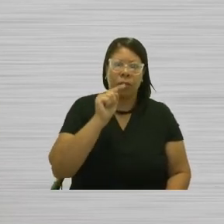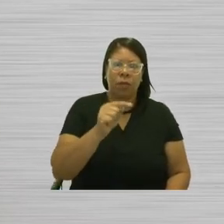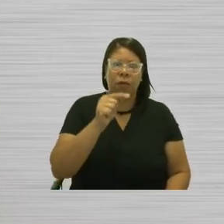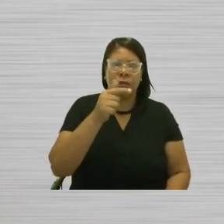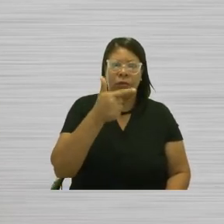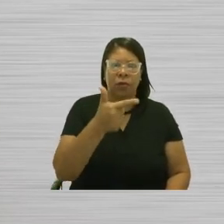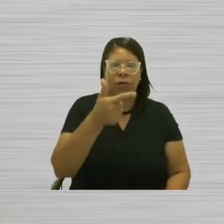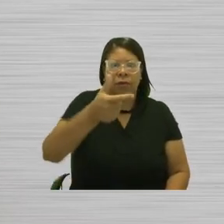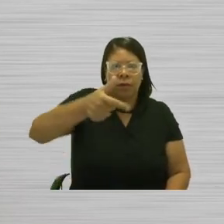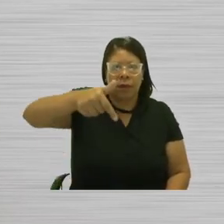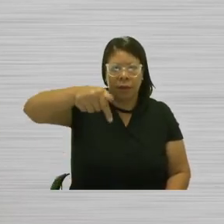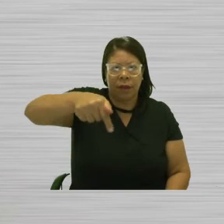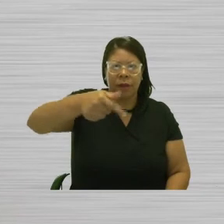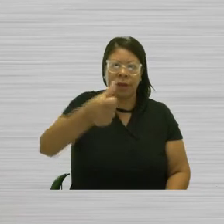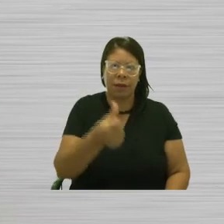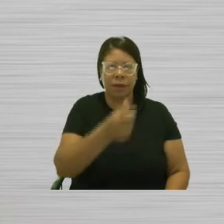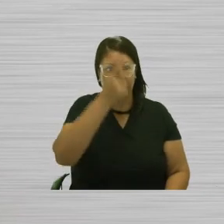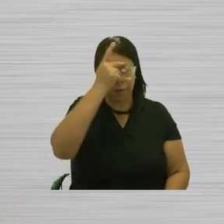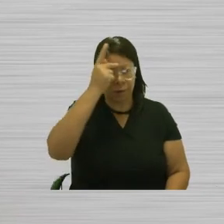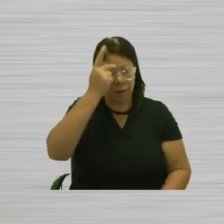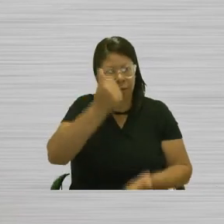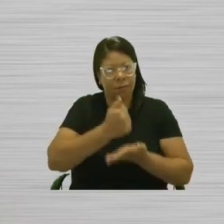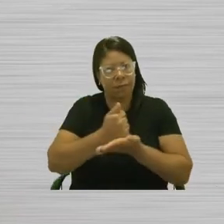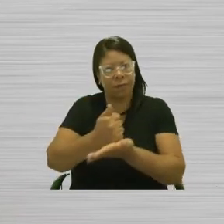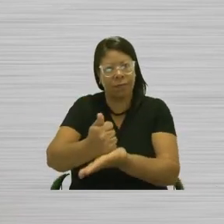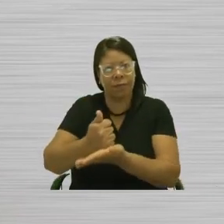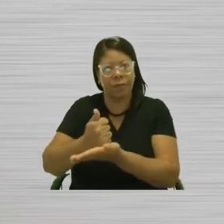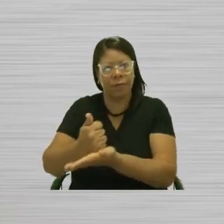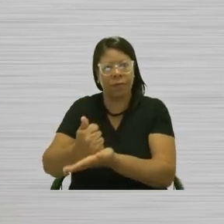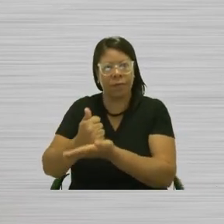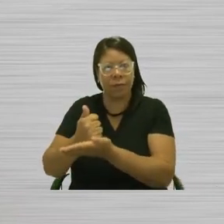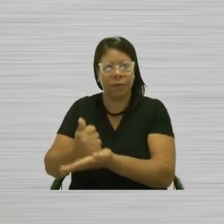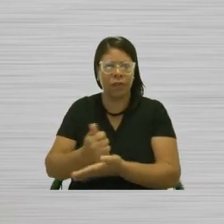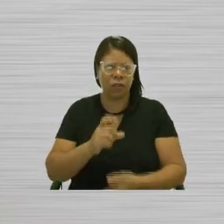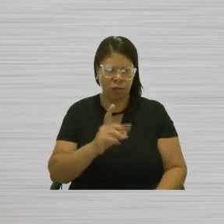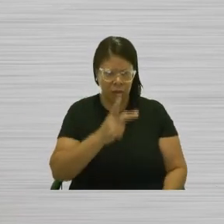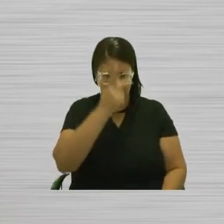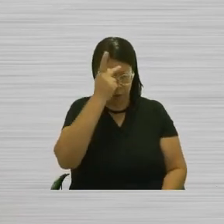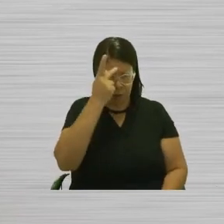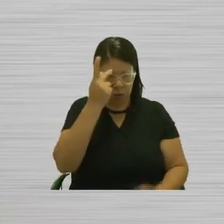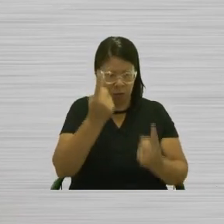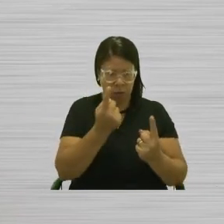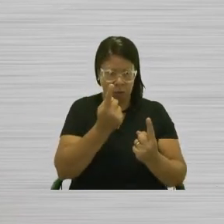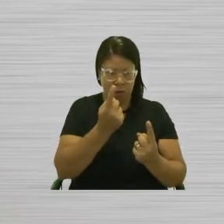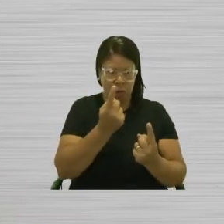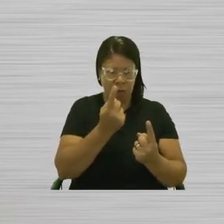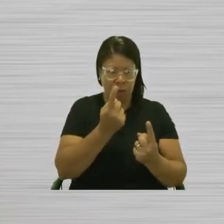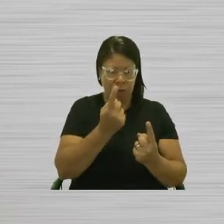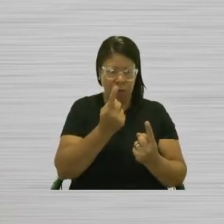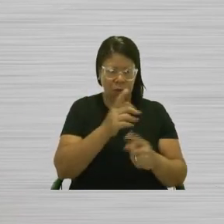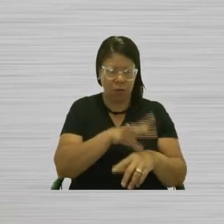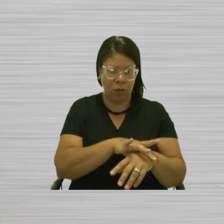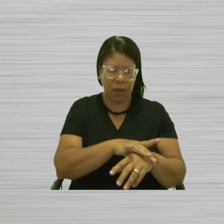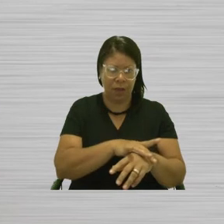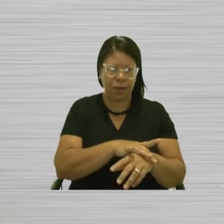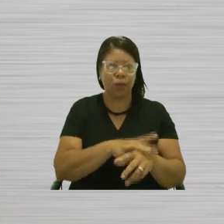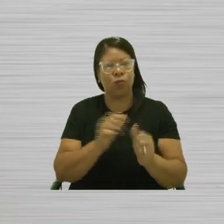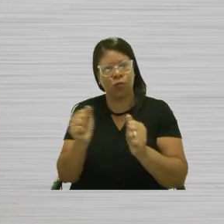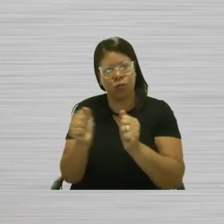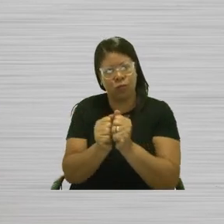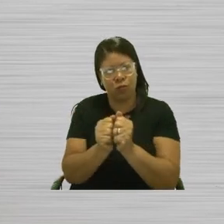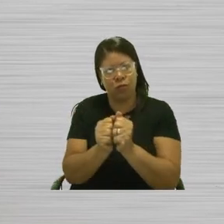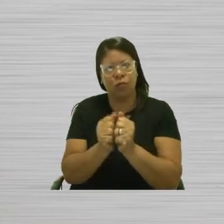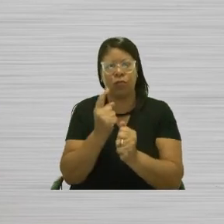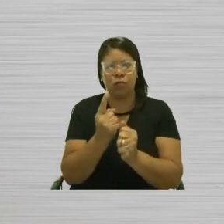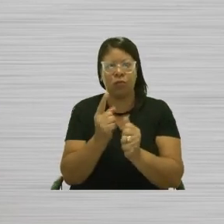4.276 pessoas transportadas. E não são só pacientes, porque os pacientes, geralmente, eles vão com acompanhante. Então, a gente também tem